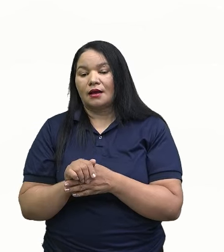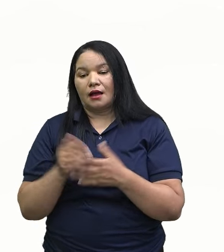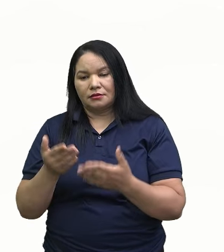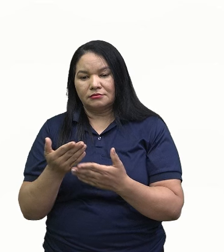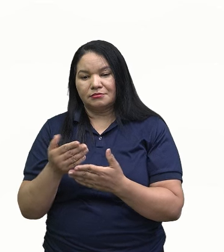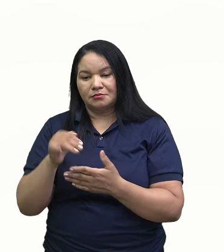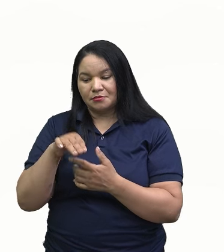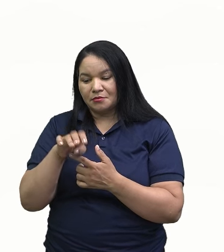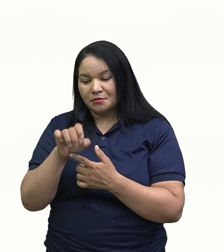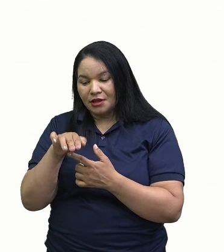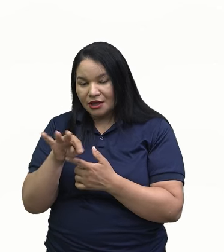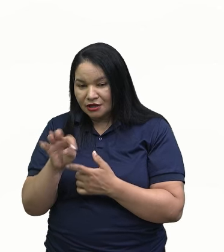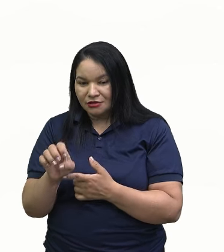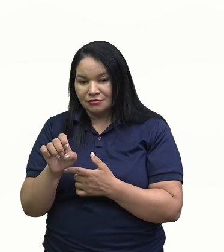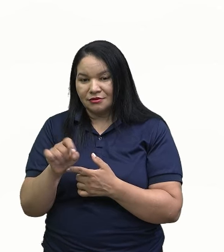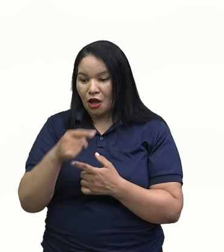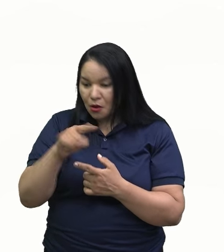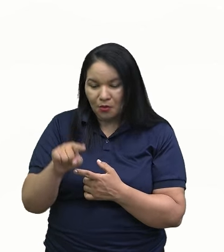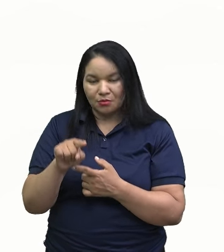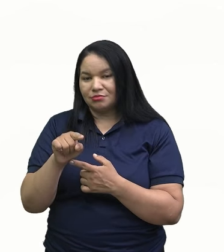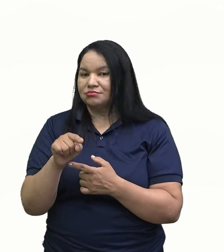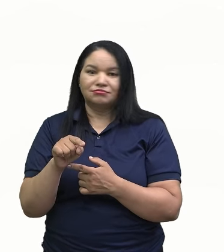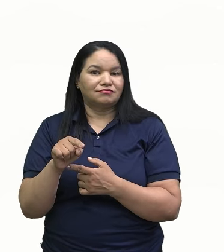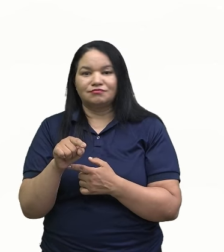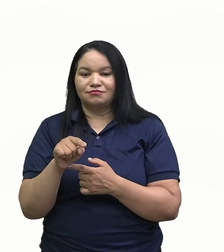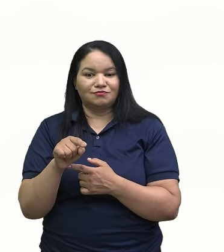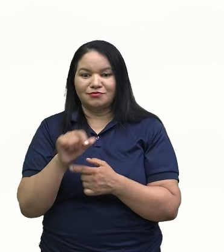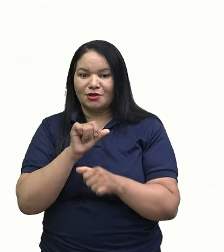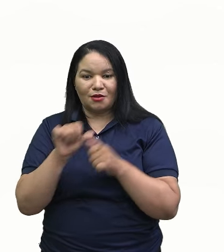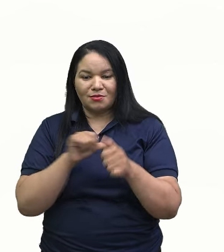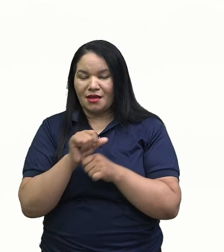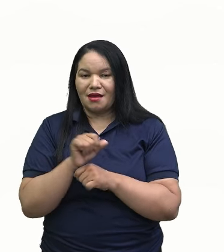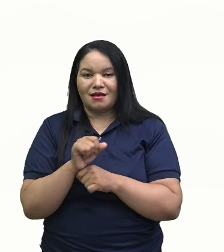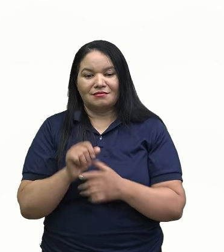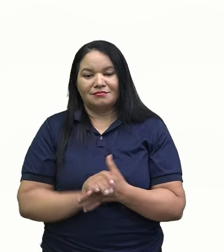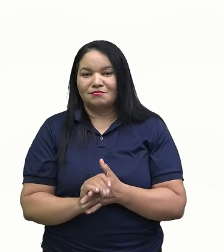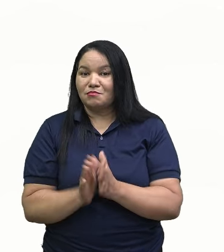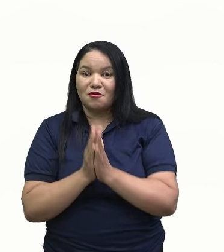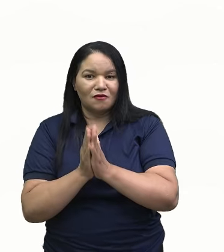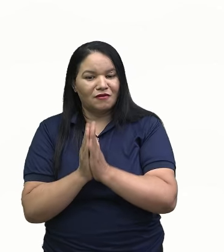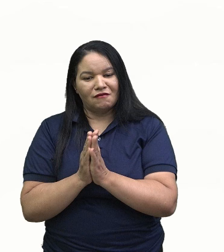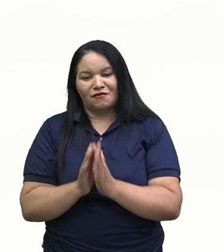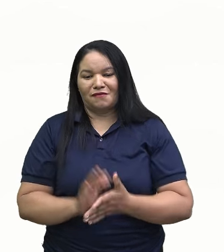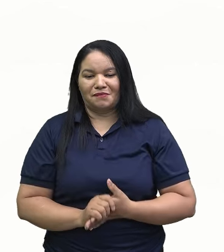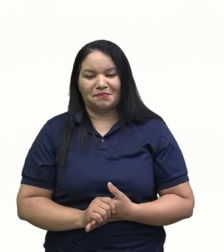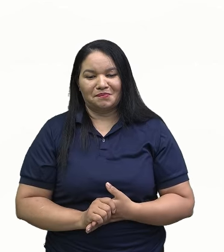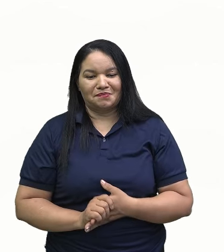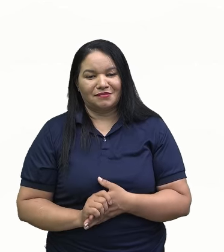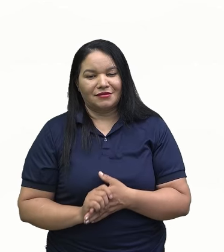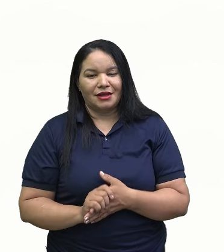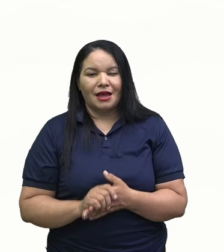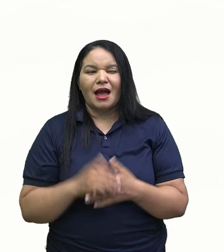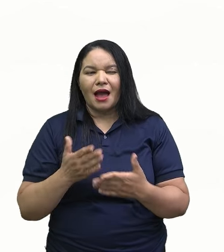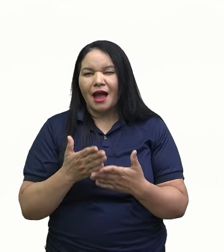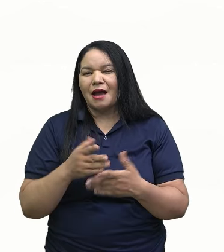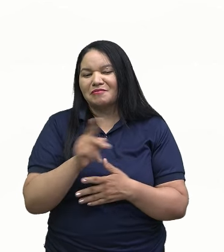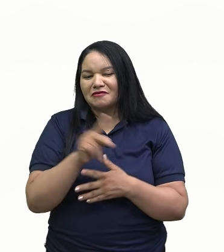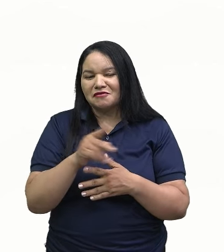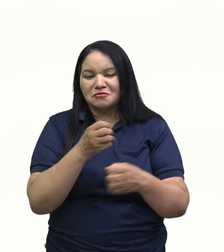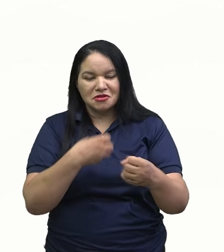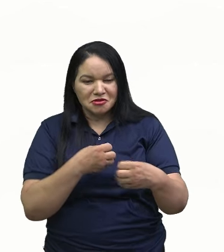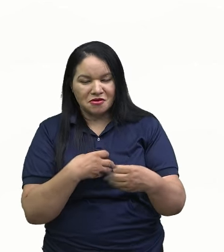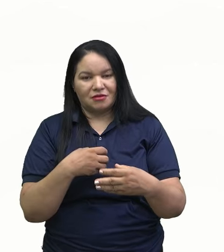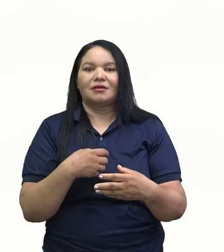vai me colocar o acento. Pelo amor de Deus, não me faz essa vergonha mais, tá bom? Depois você não pode dizer, a professora não me ensinou, eu